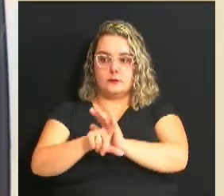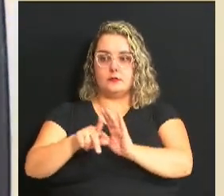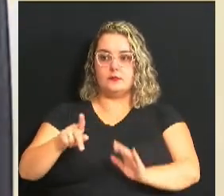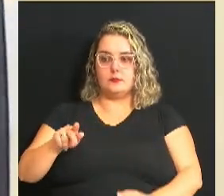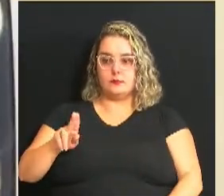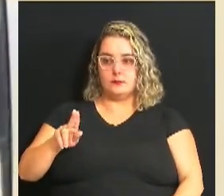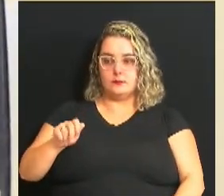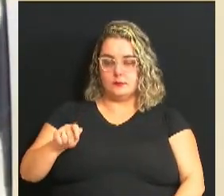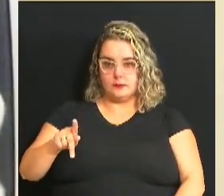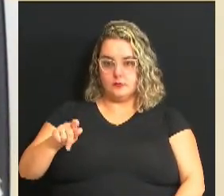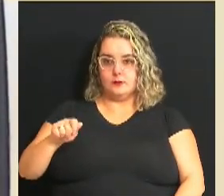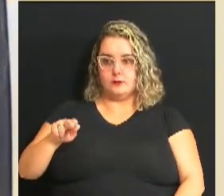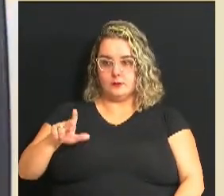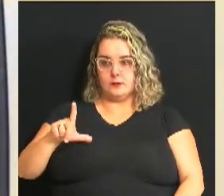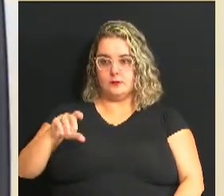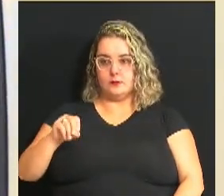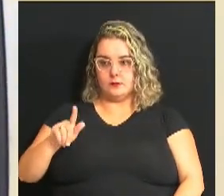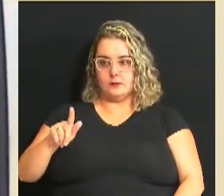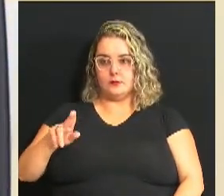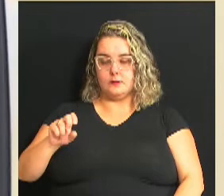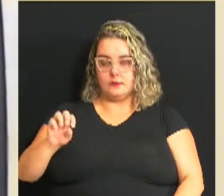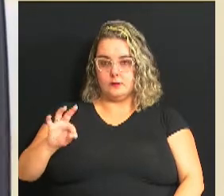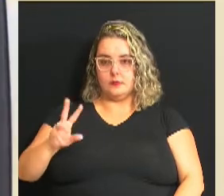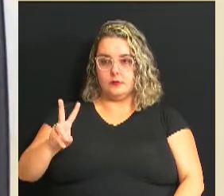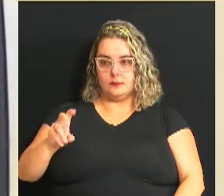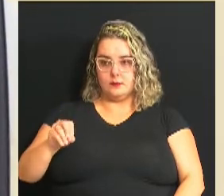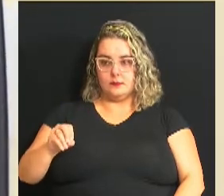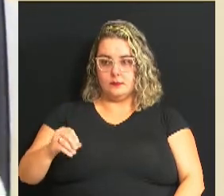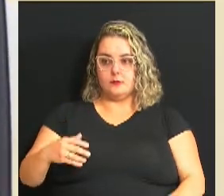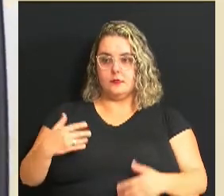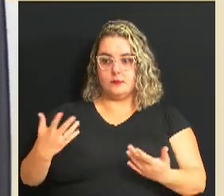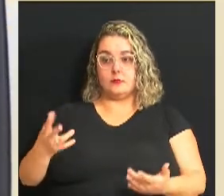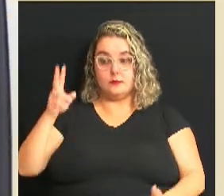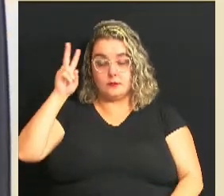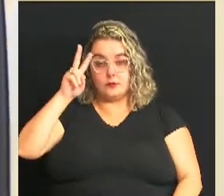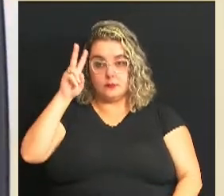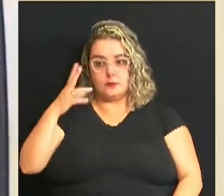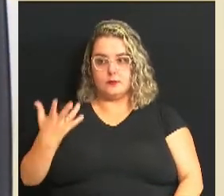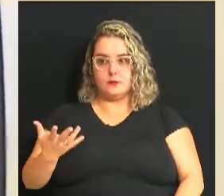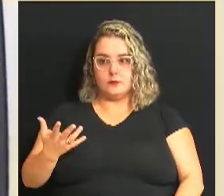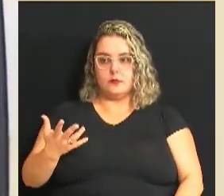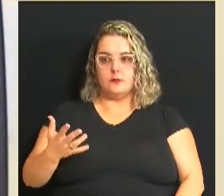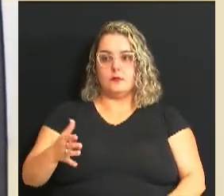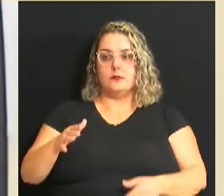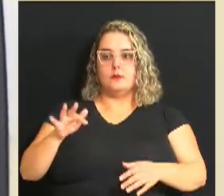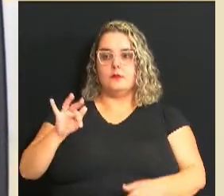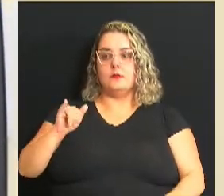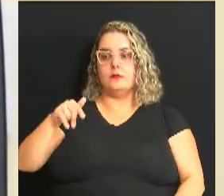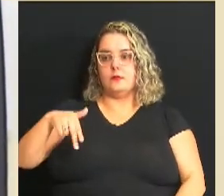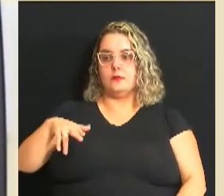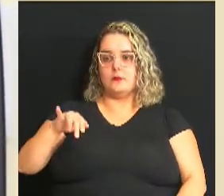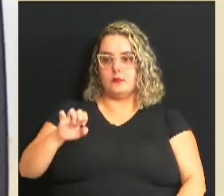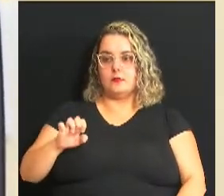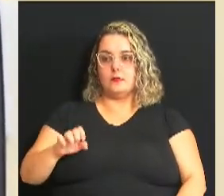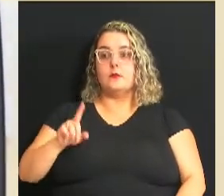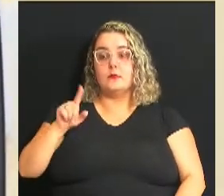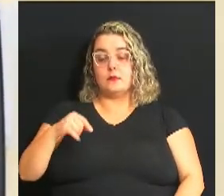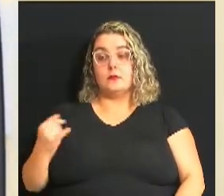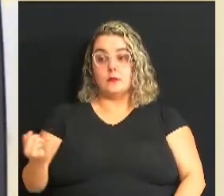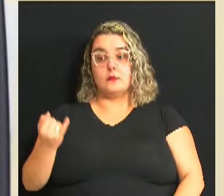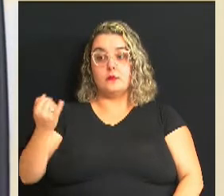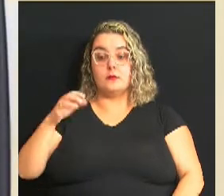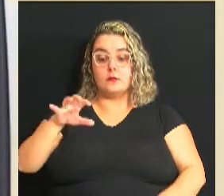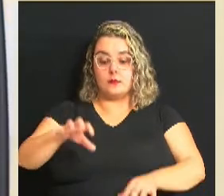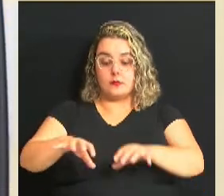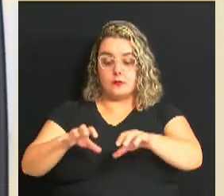isso, porque é o grande momento do mapeamento. Só lembrando que o FIC também foi um momento importante de mapeamento